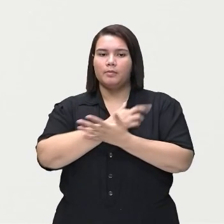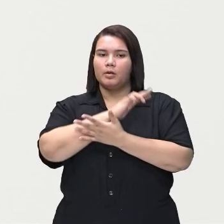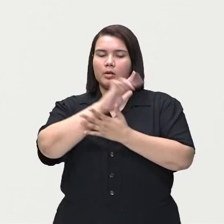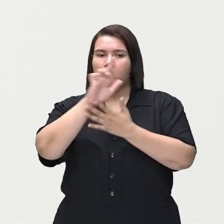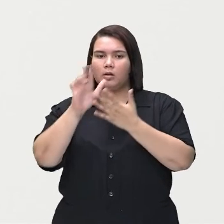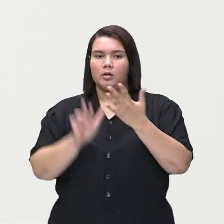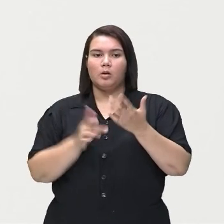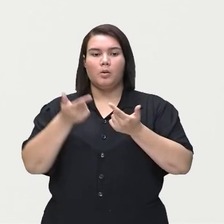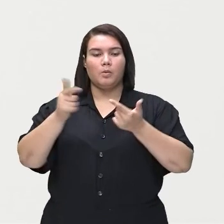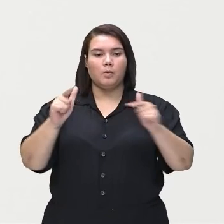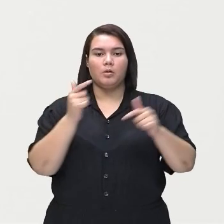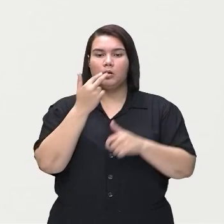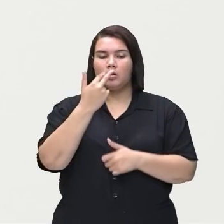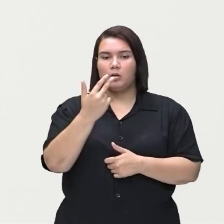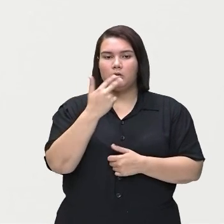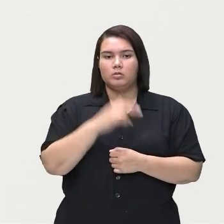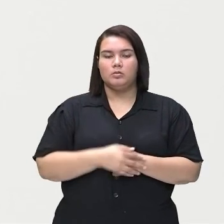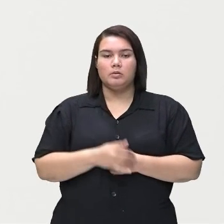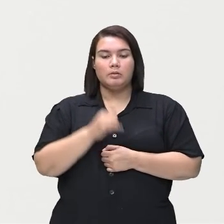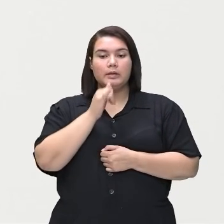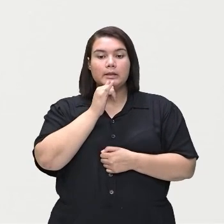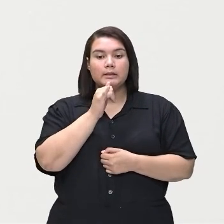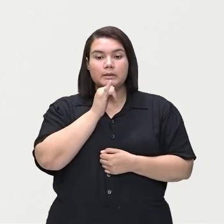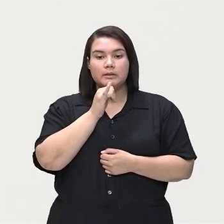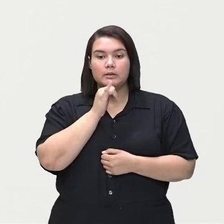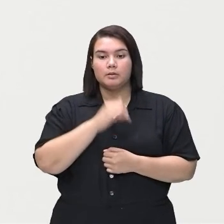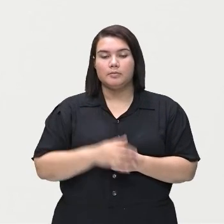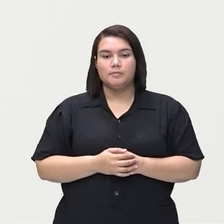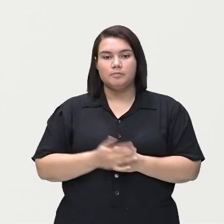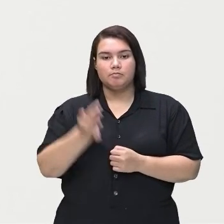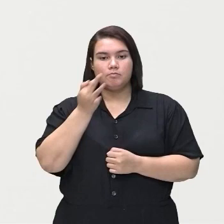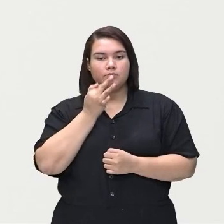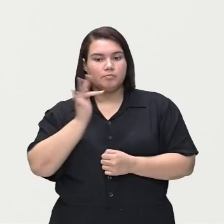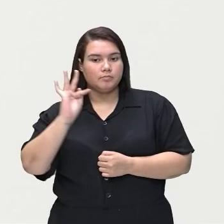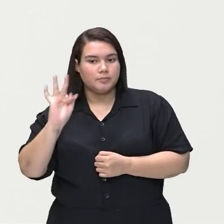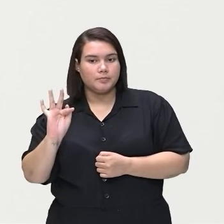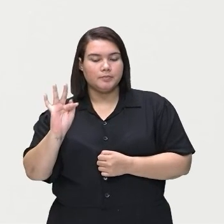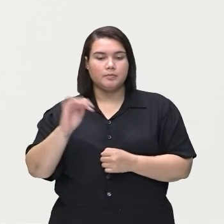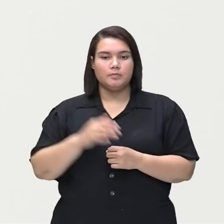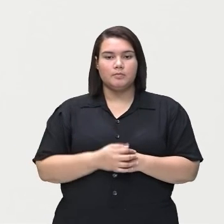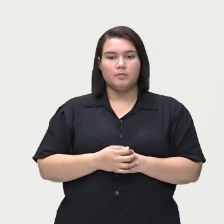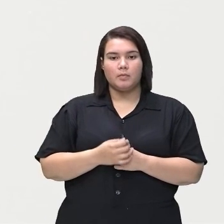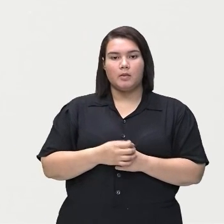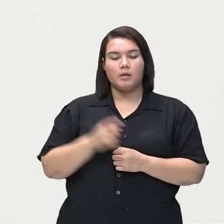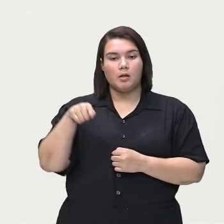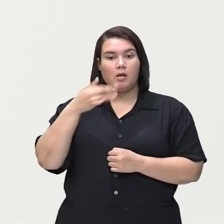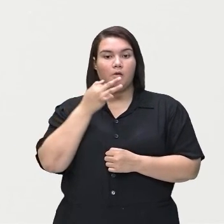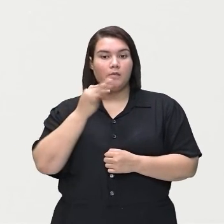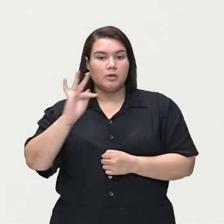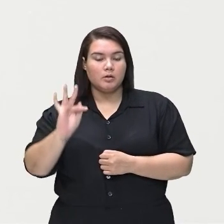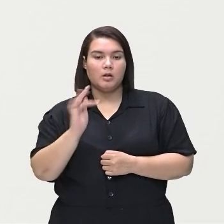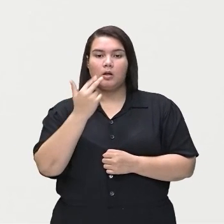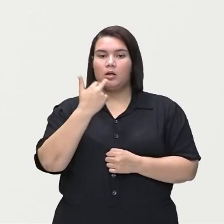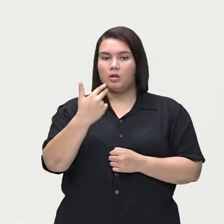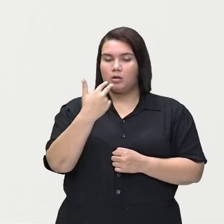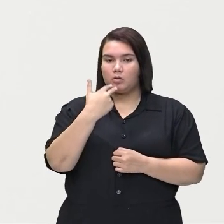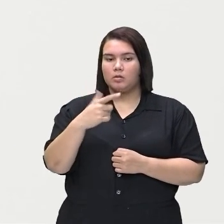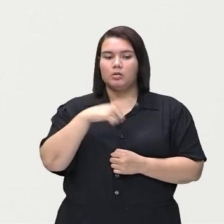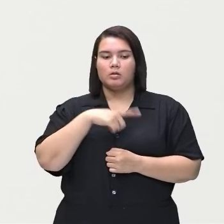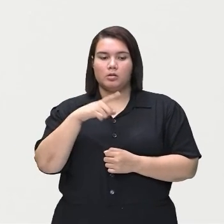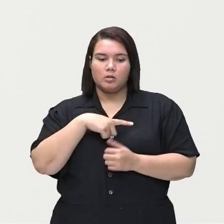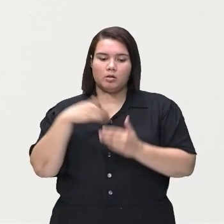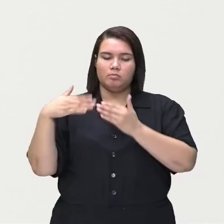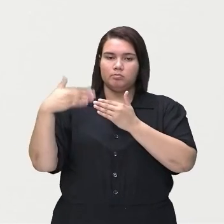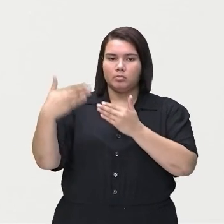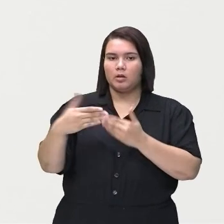diversas outras línguas. Por exemplo, o francês, ele é uma língua que é derivada